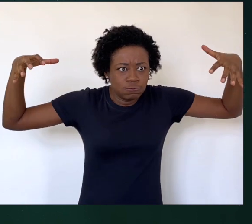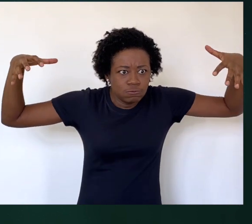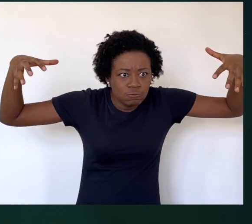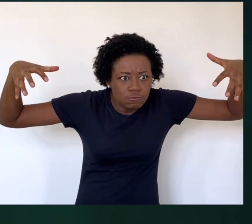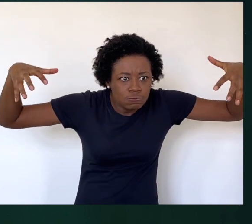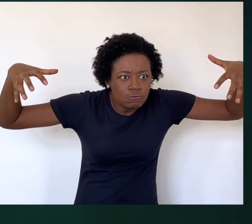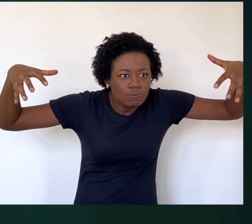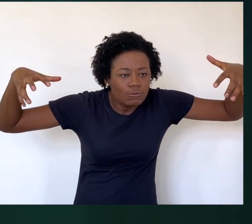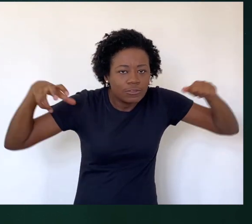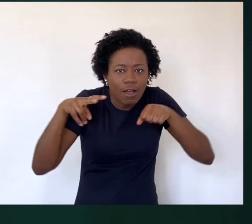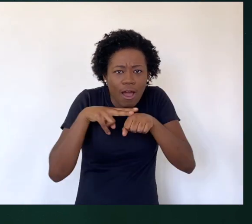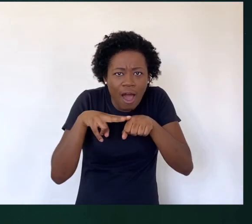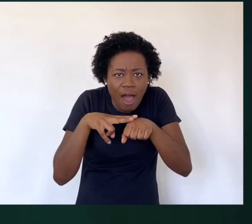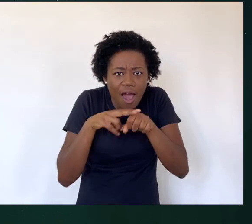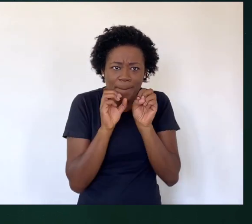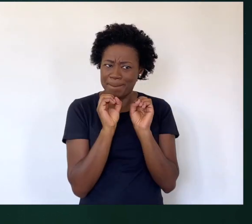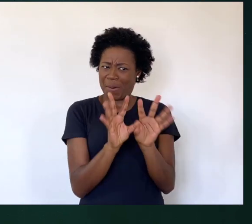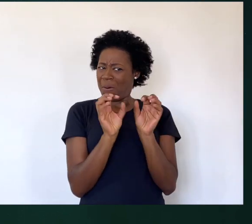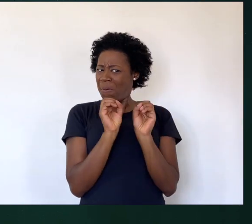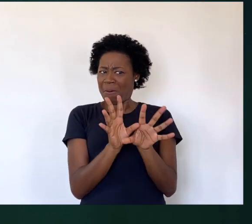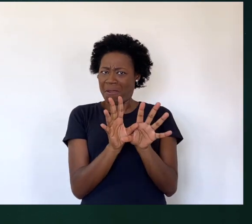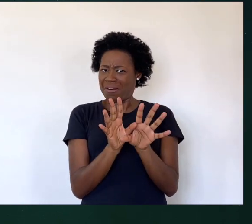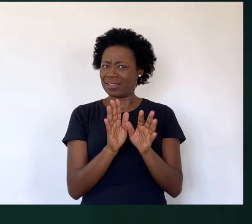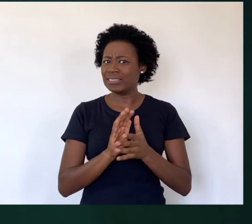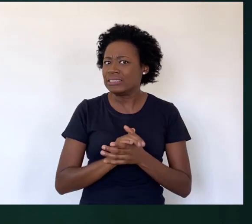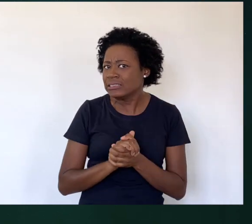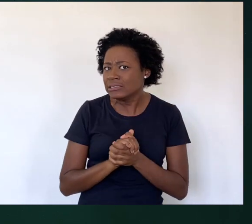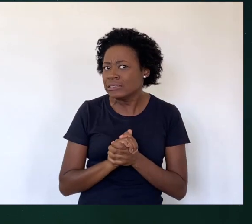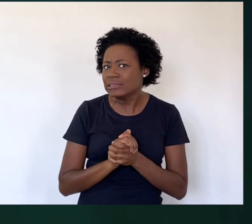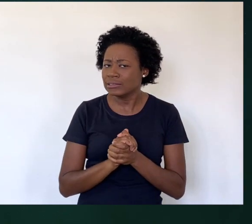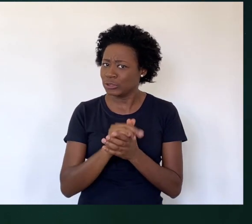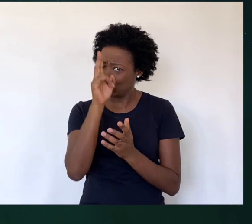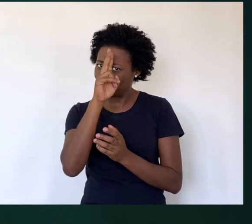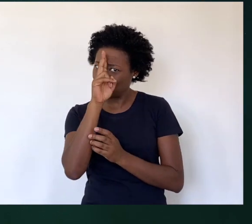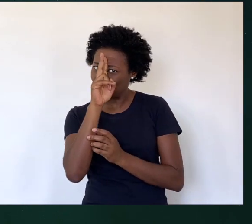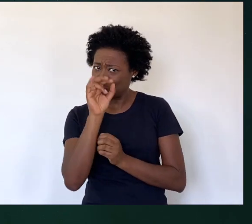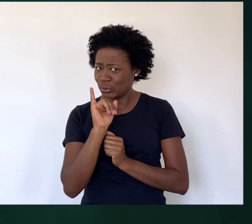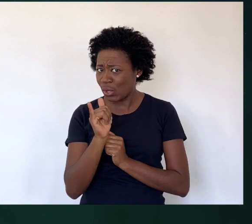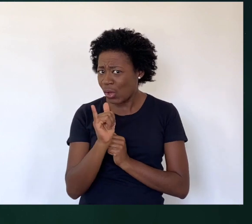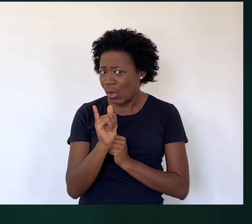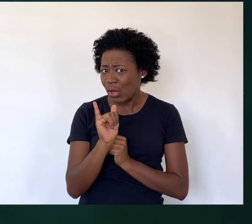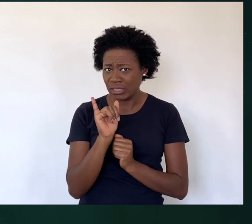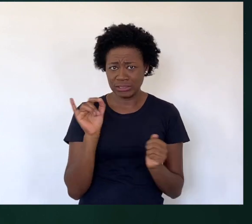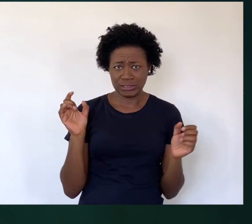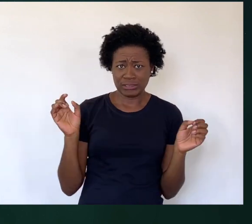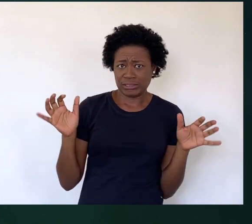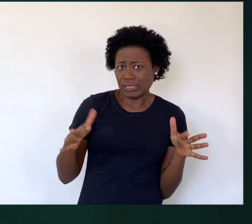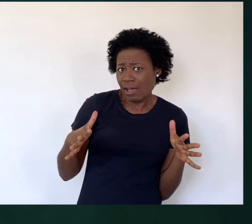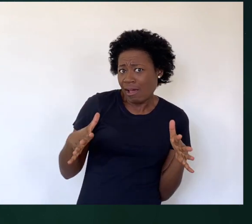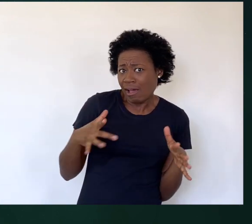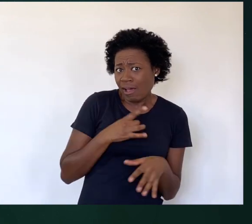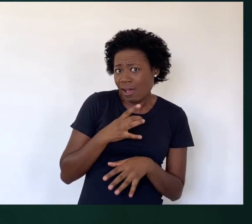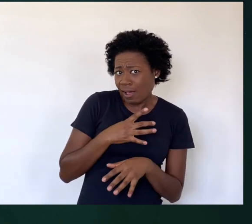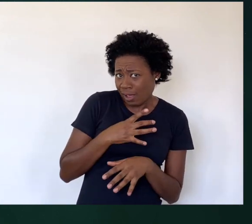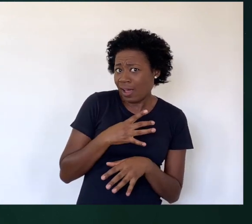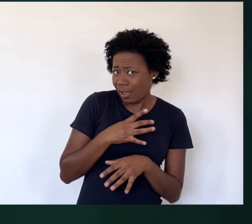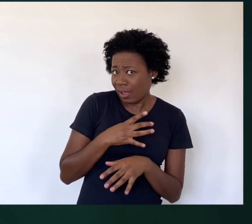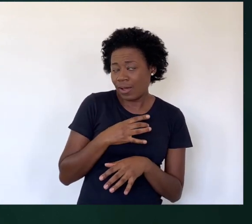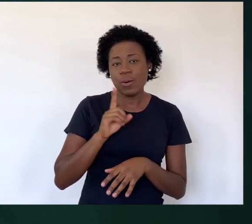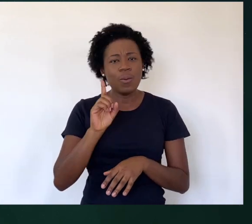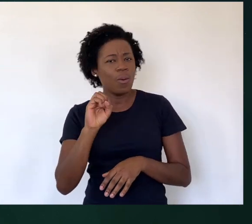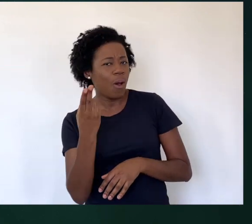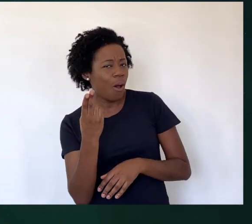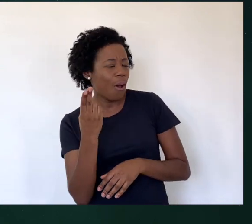Grande Monstro Verde. Será que ela vai ser uma história muito assustadora ou vai ser uma história